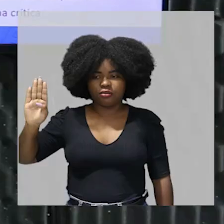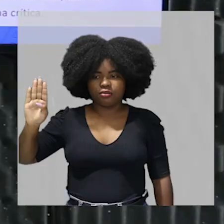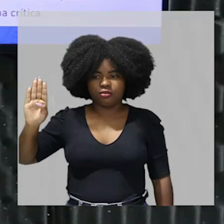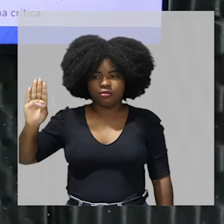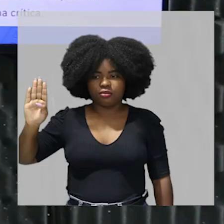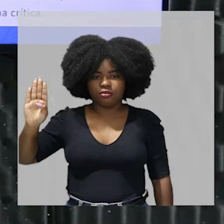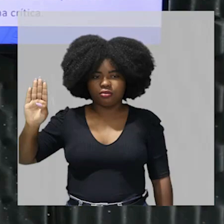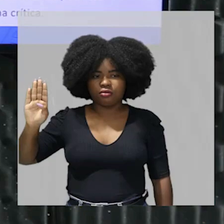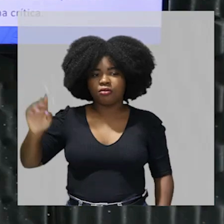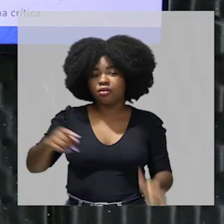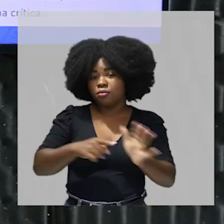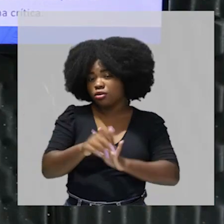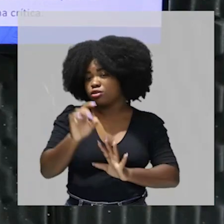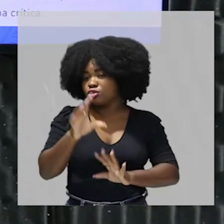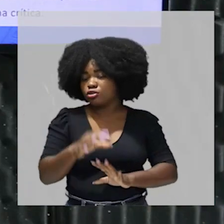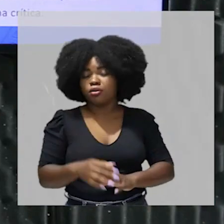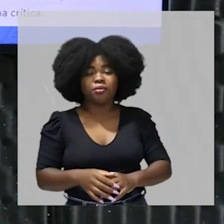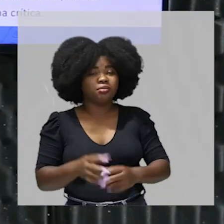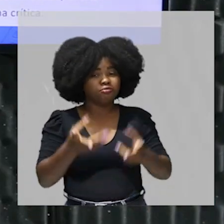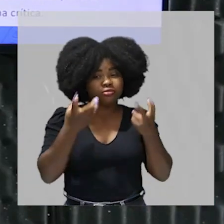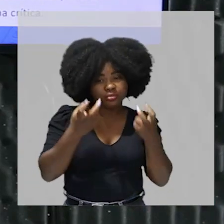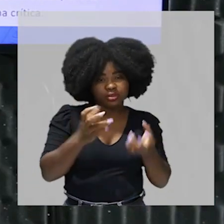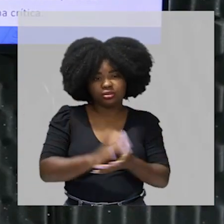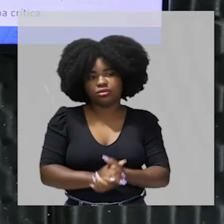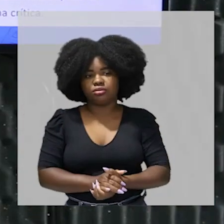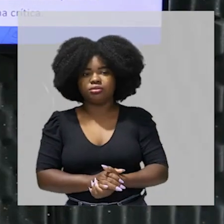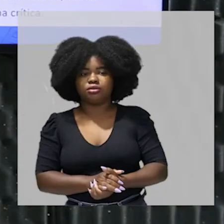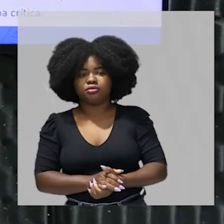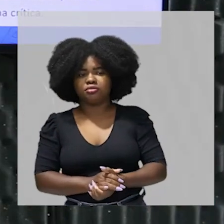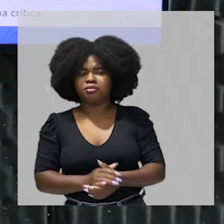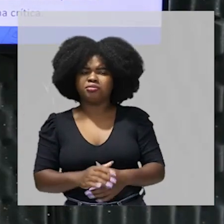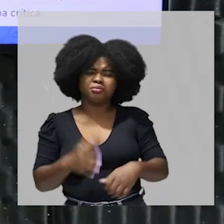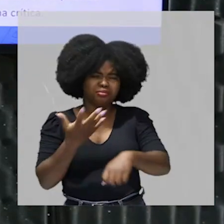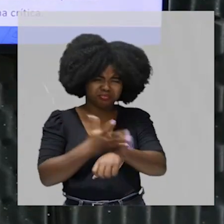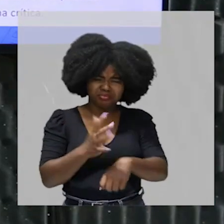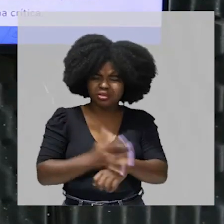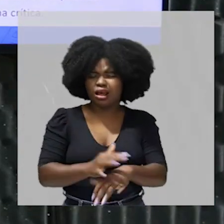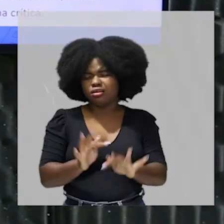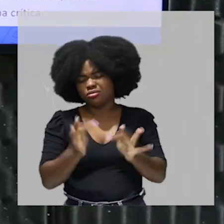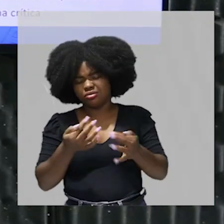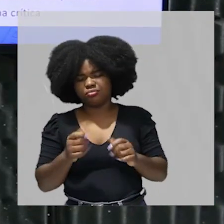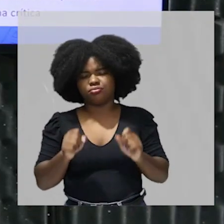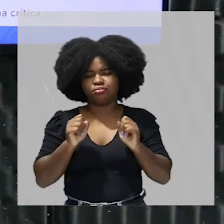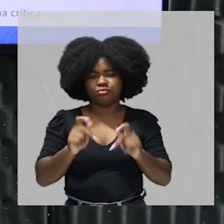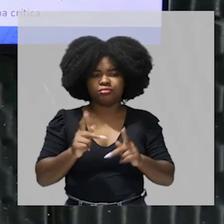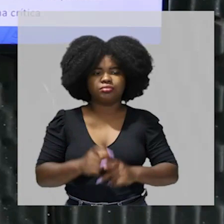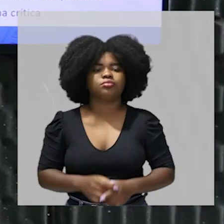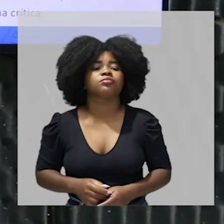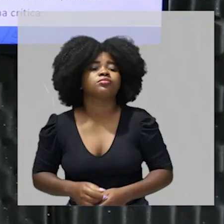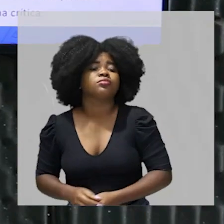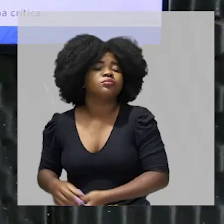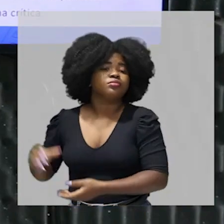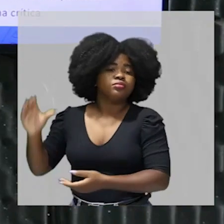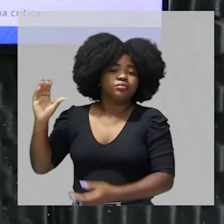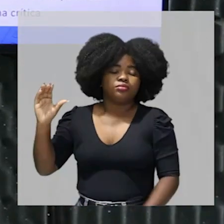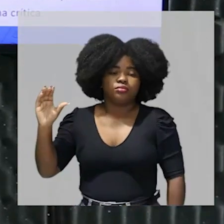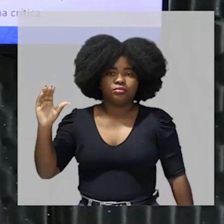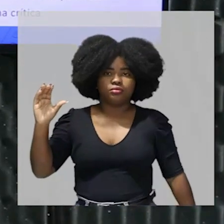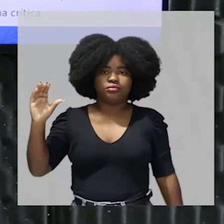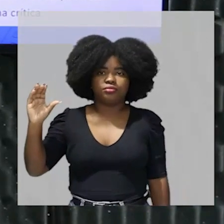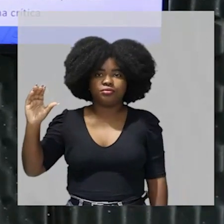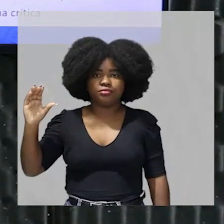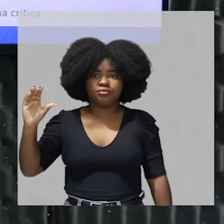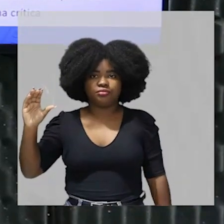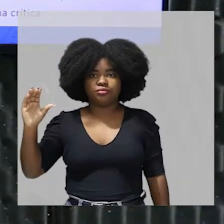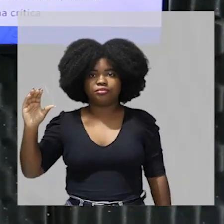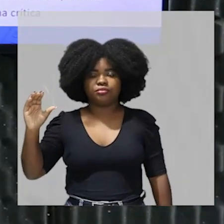desconhecida essa questão aqui é só para você identificar bem prática é uma sinopse aí no caso você precisa